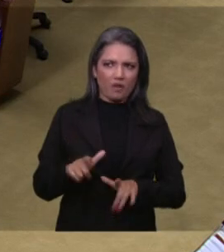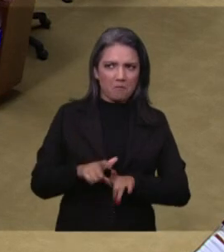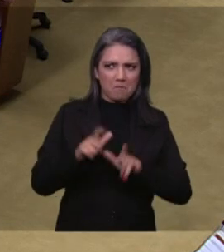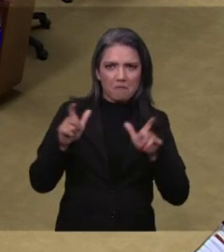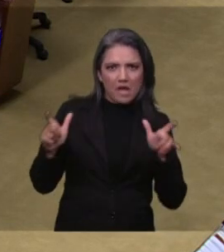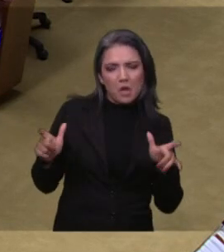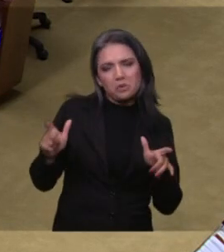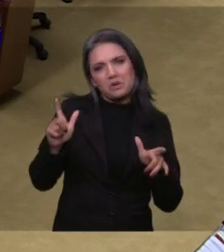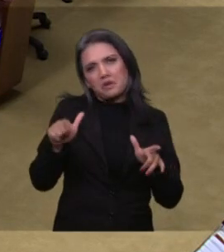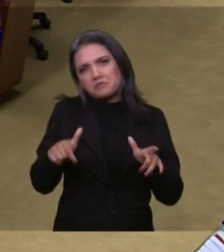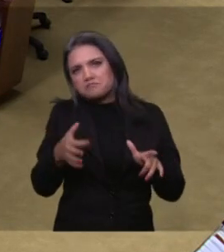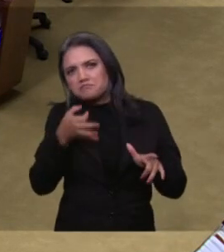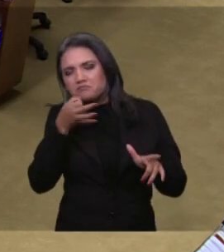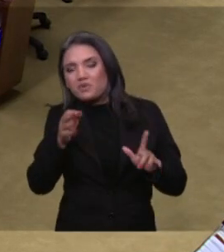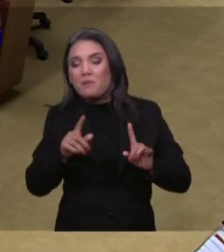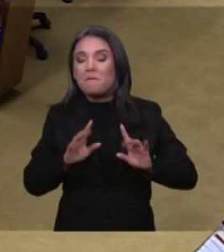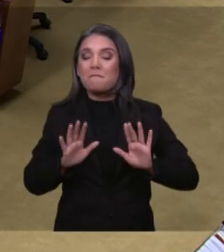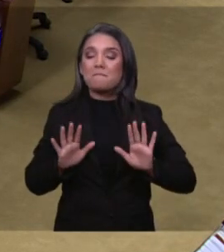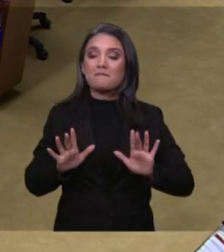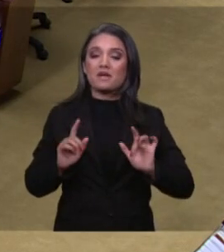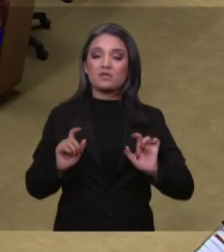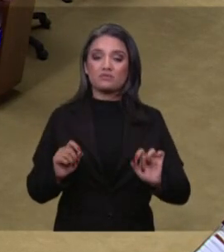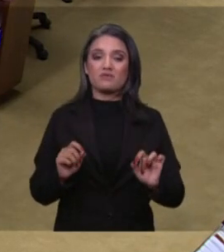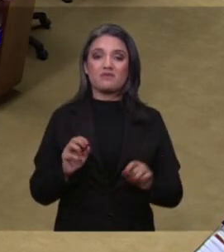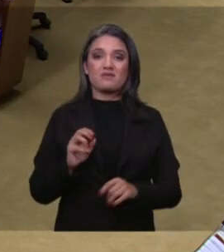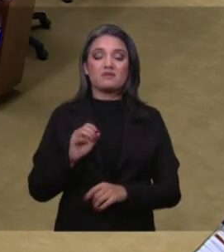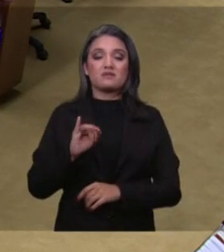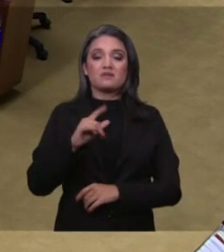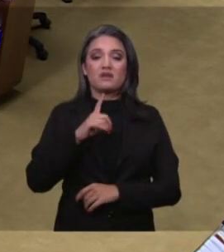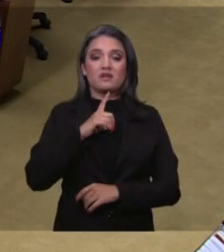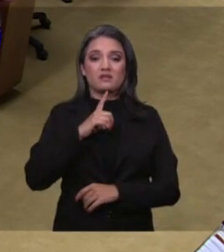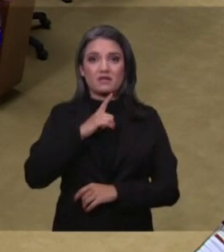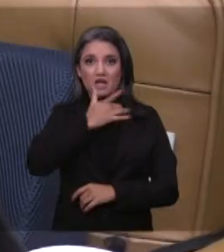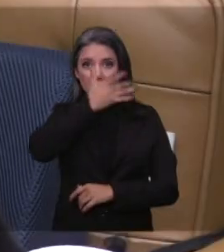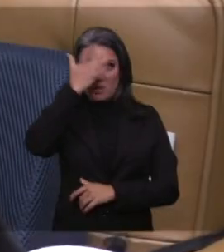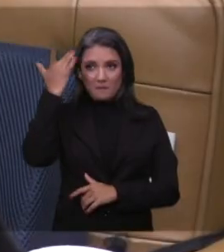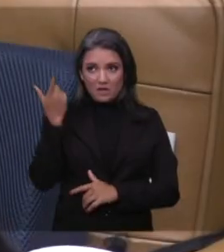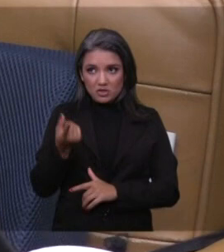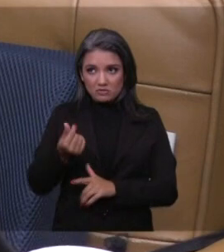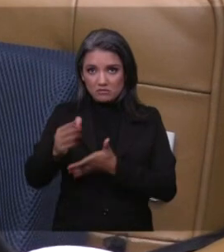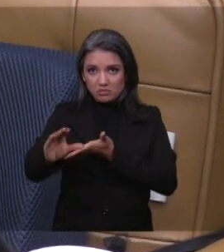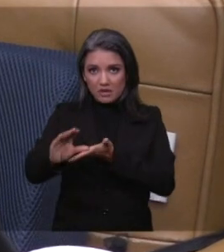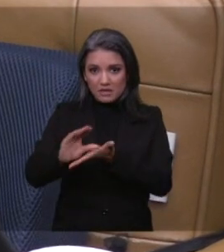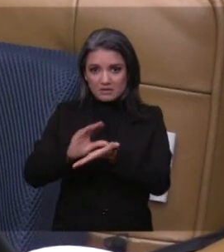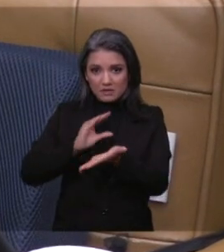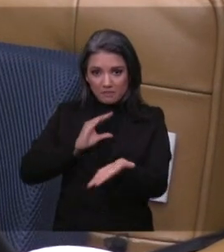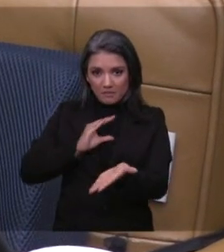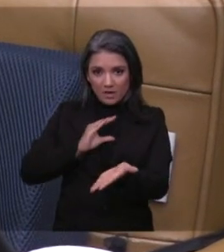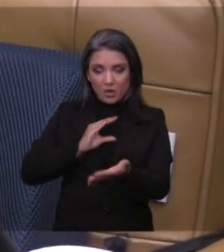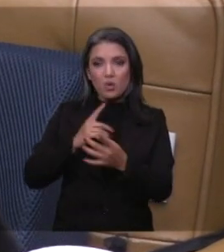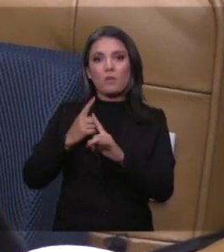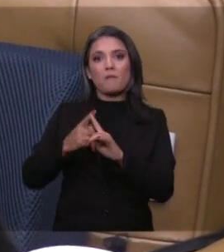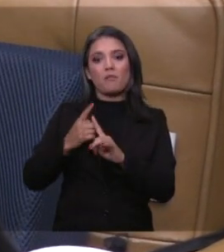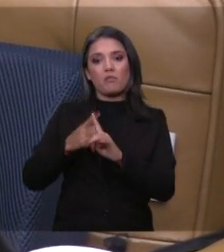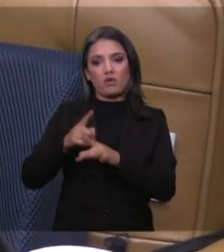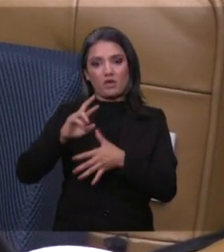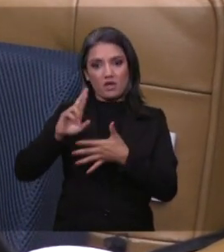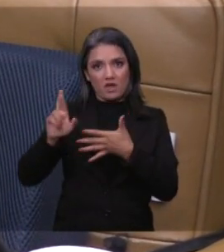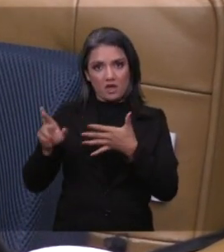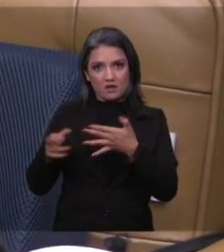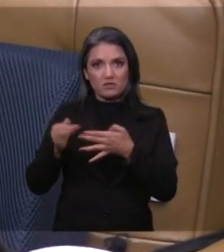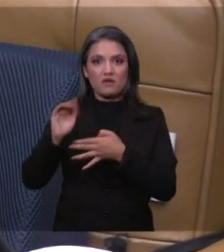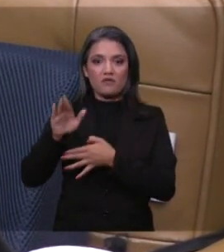majoritária, mas há quem, hipoteticamente falando, de boa fé, recebeu em face do trânsito julgado e tem